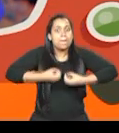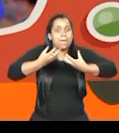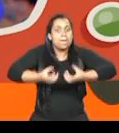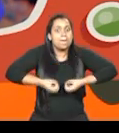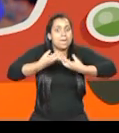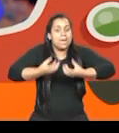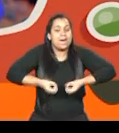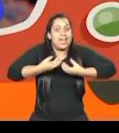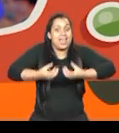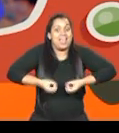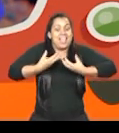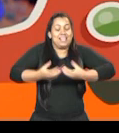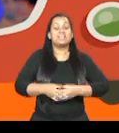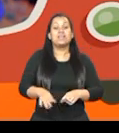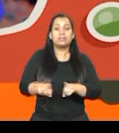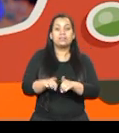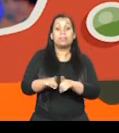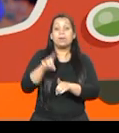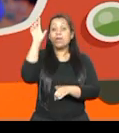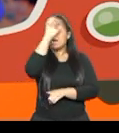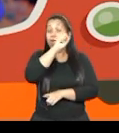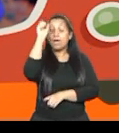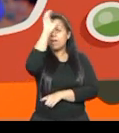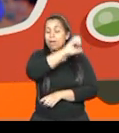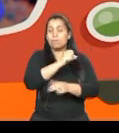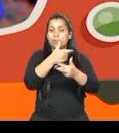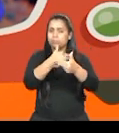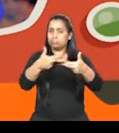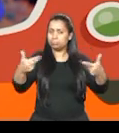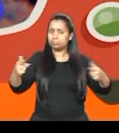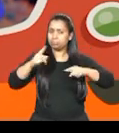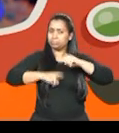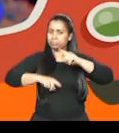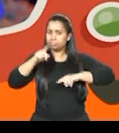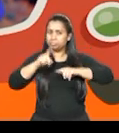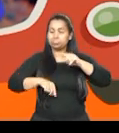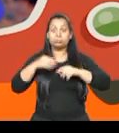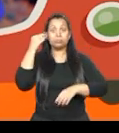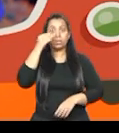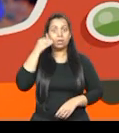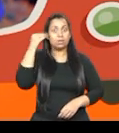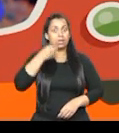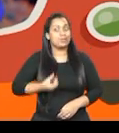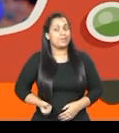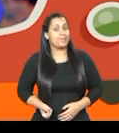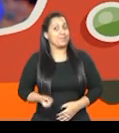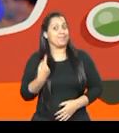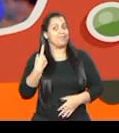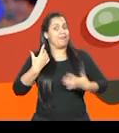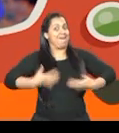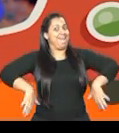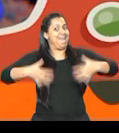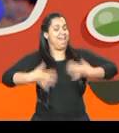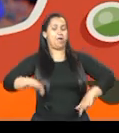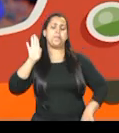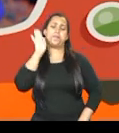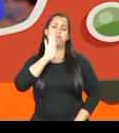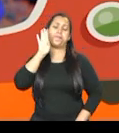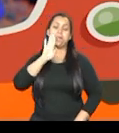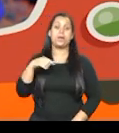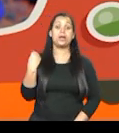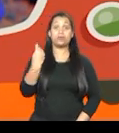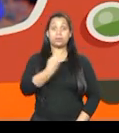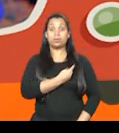em seguida aprender sobre as propriedades dos materiais através de experiências iradas. E vamos finalizar o